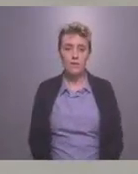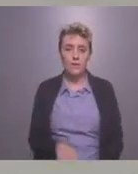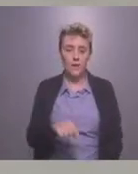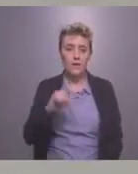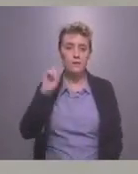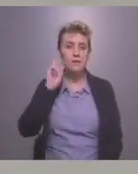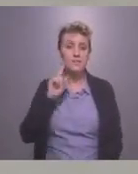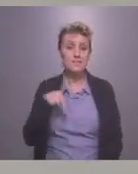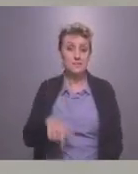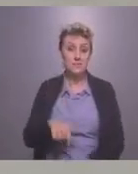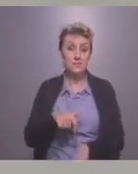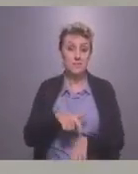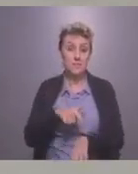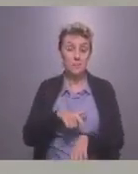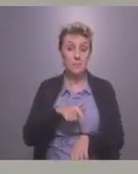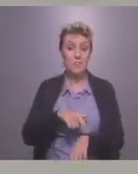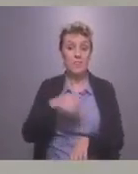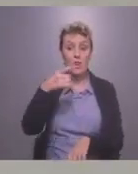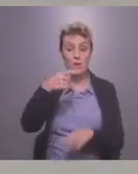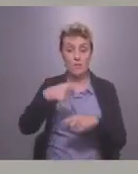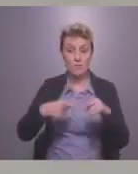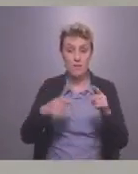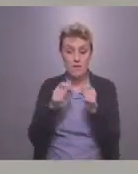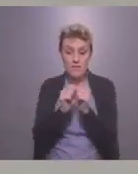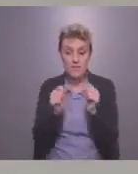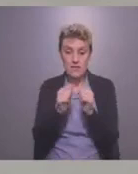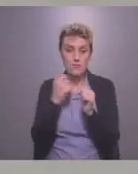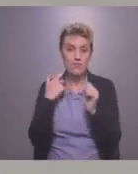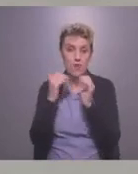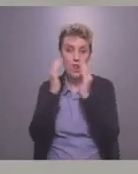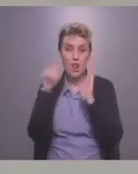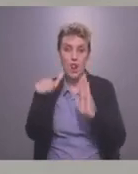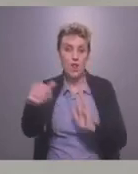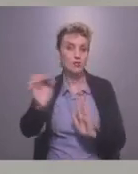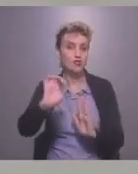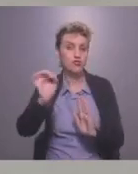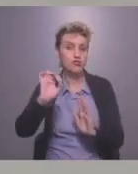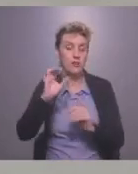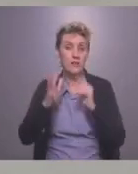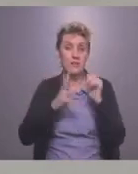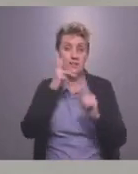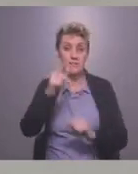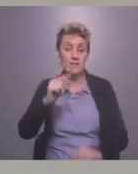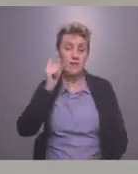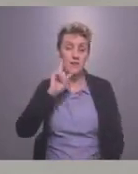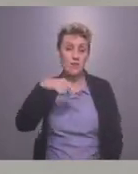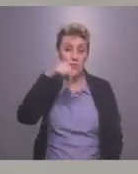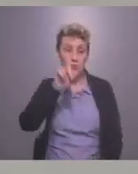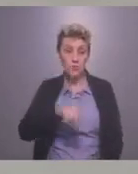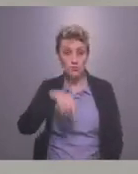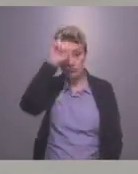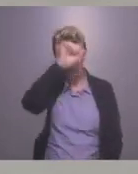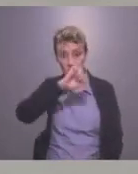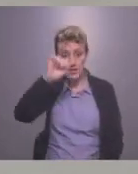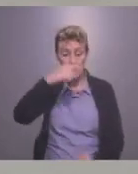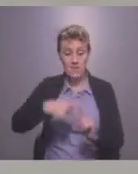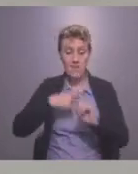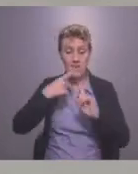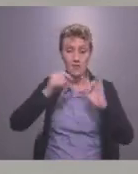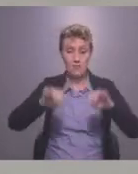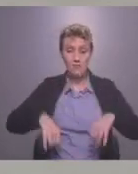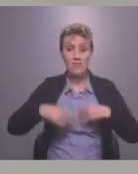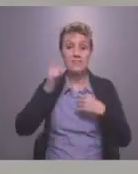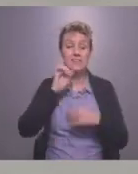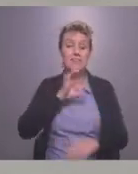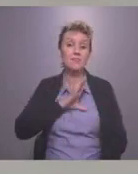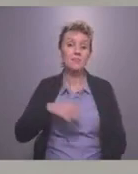o Rosário às 21h30 na Capelinha das Aparições. Amanhã, dia 1 de janeiro, primeiro dia do ano, é Dia Mundial